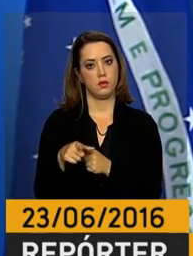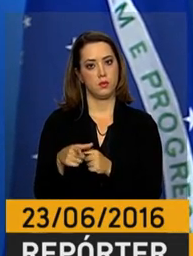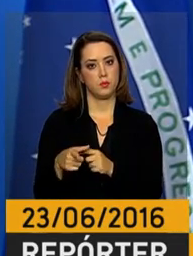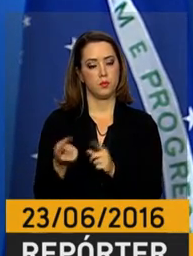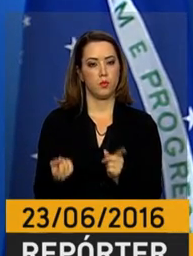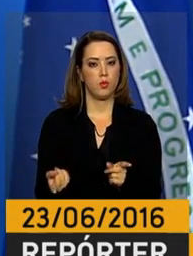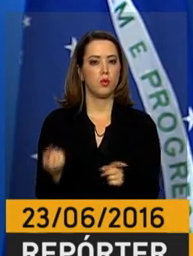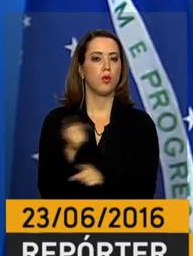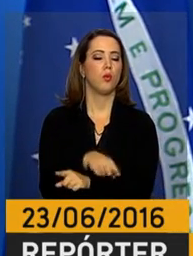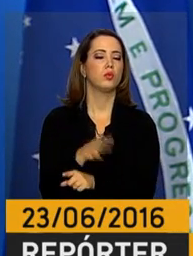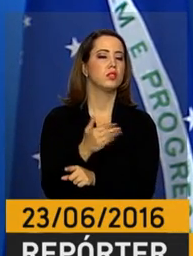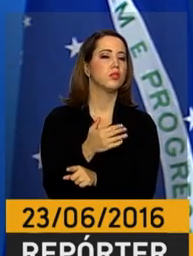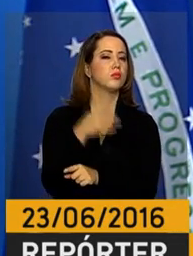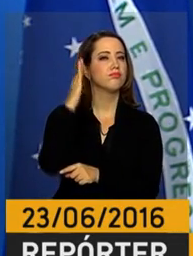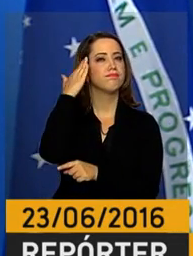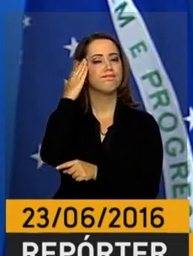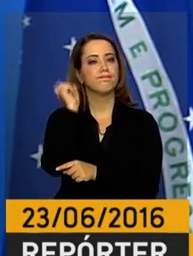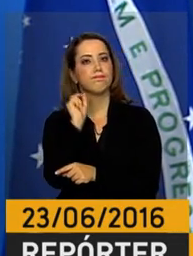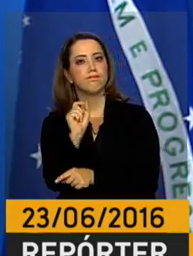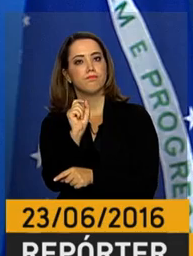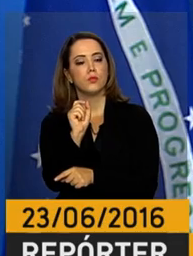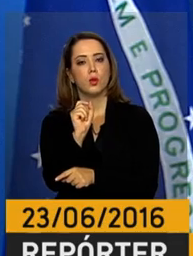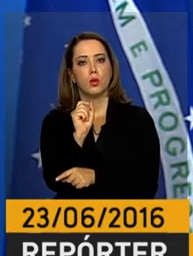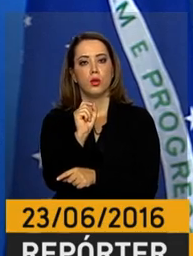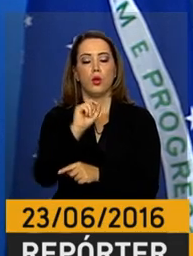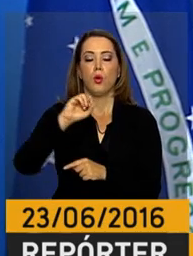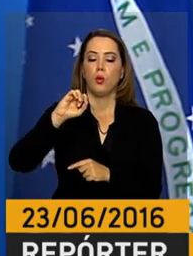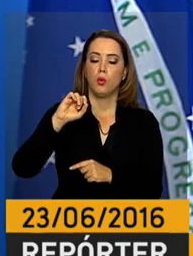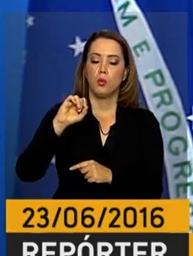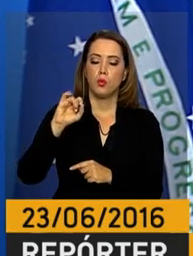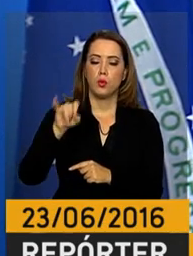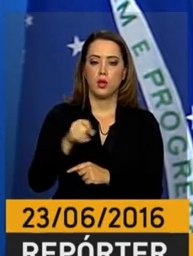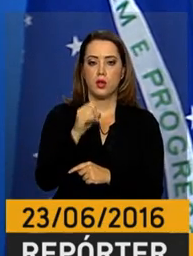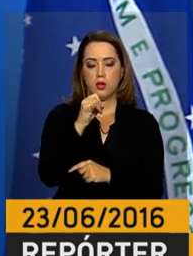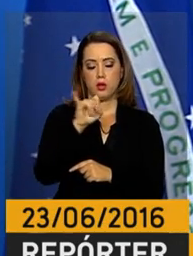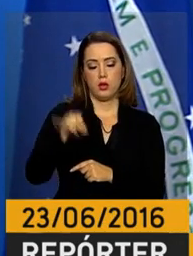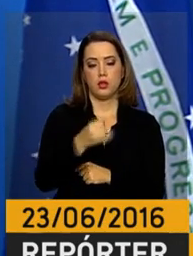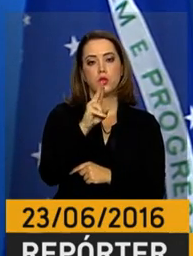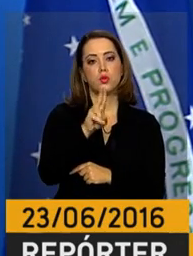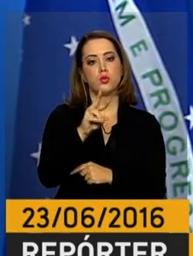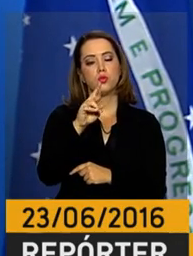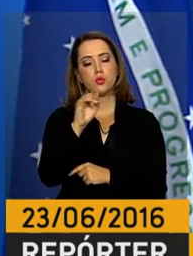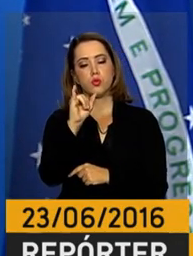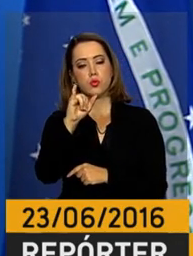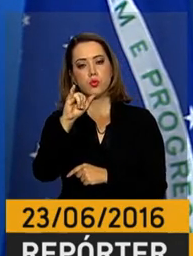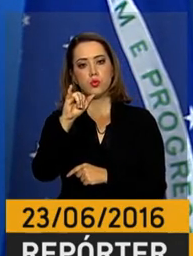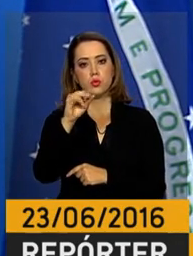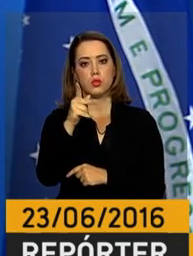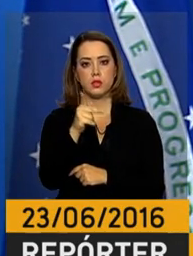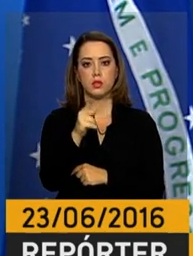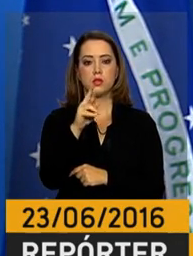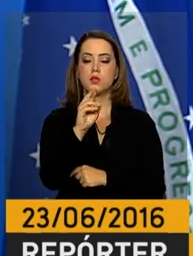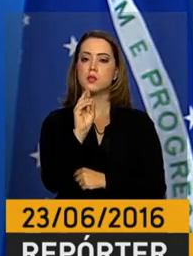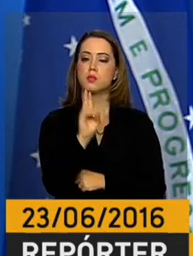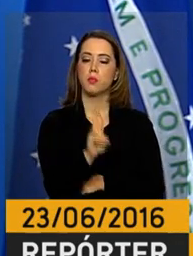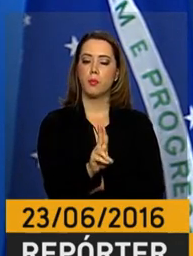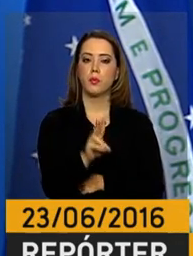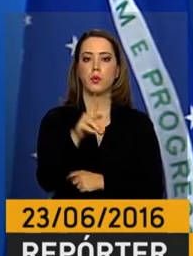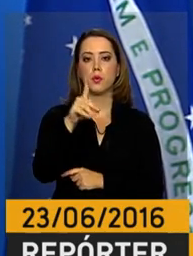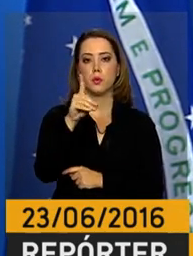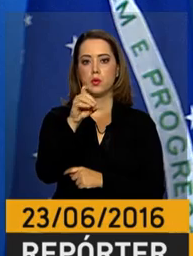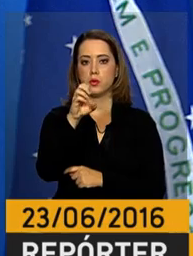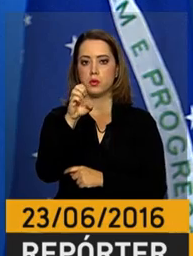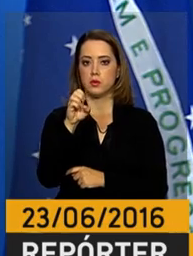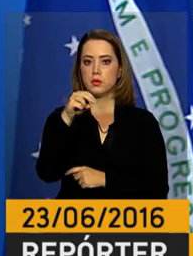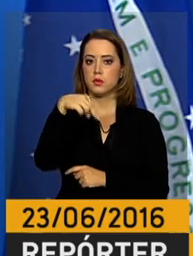entendia a jurisprudência do supremo hoje é no sentido de que o mandado de injunção deve ser